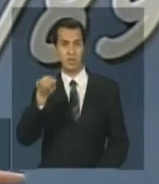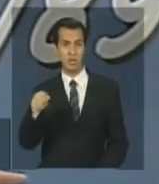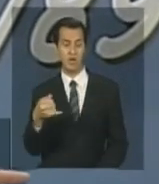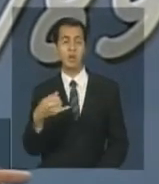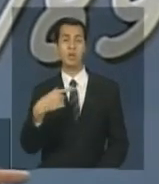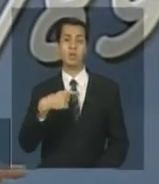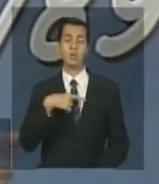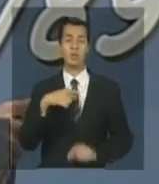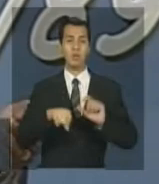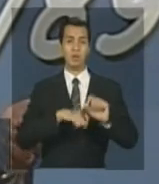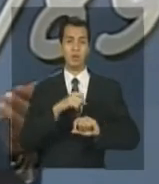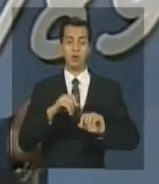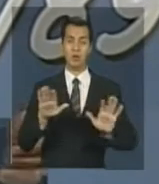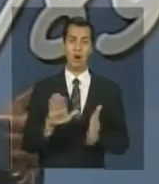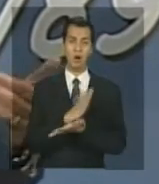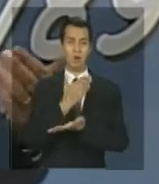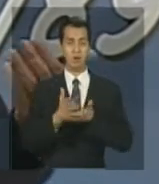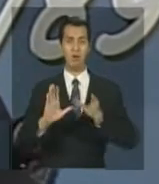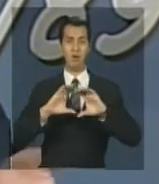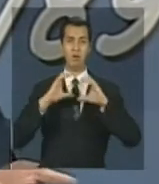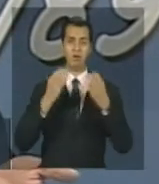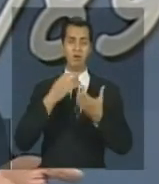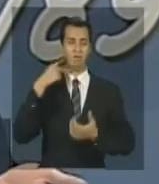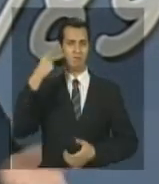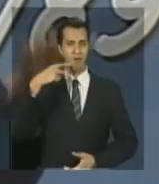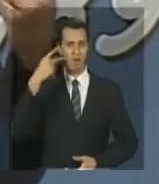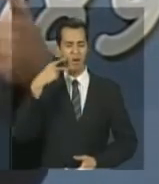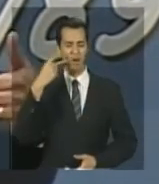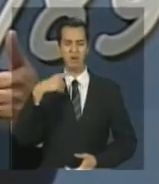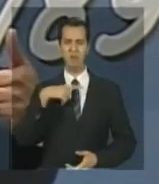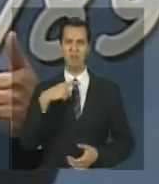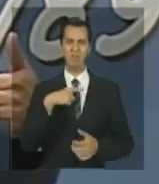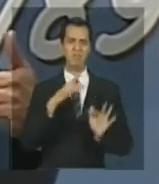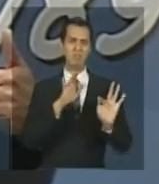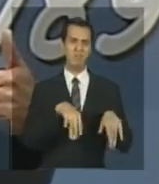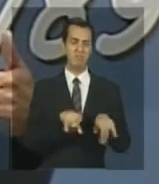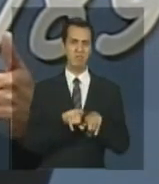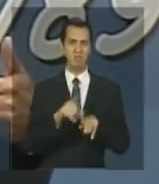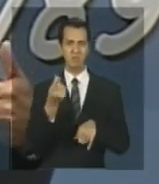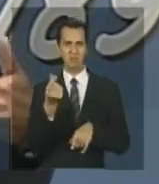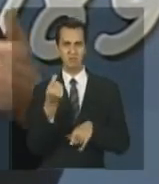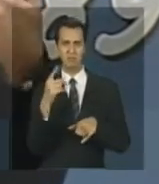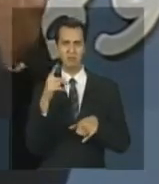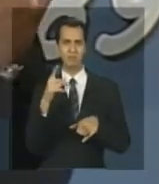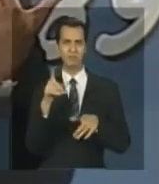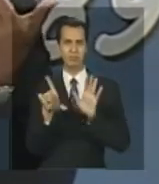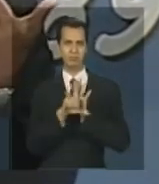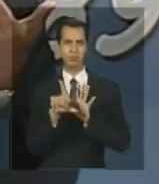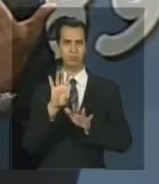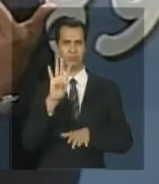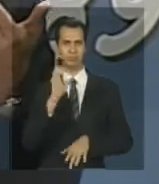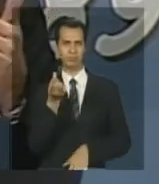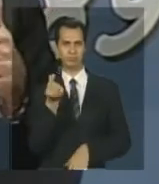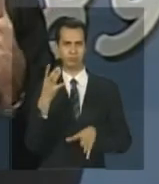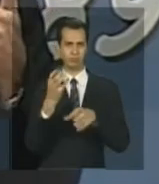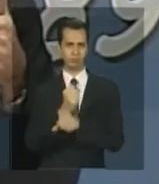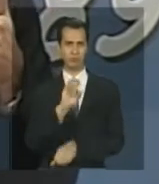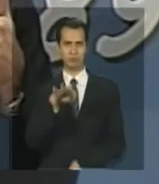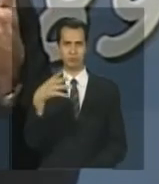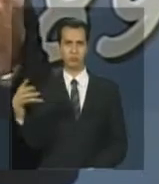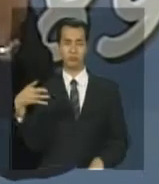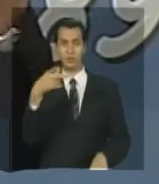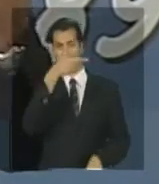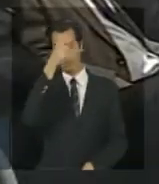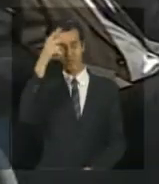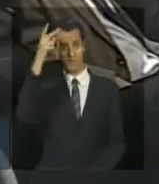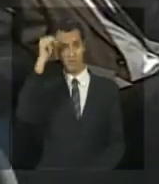de vereadores e muitas leis orçamentárias já tinham sido votadas e os prefeitos não estavam